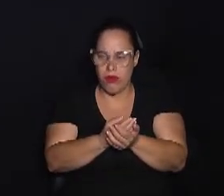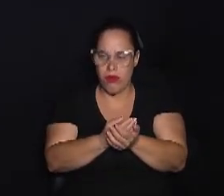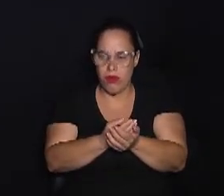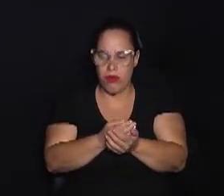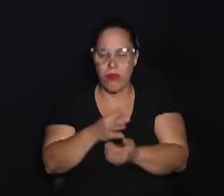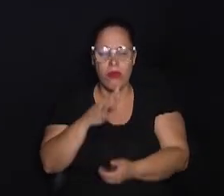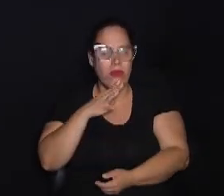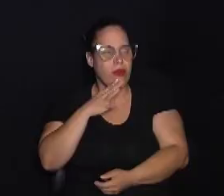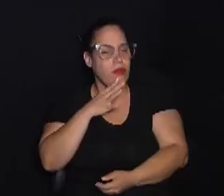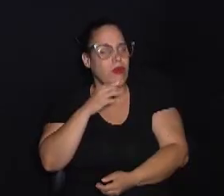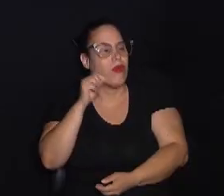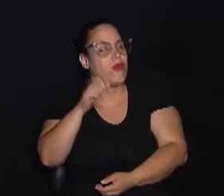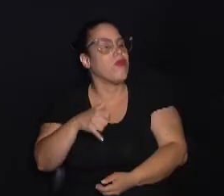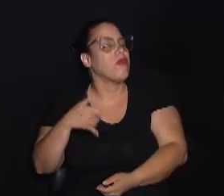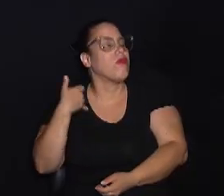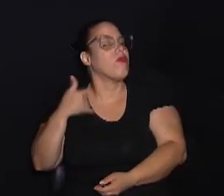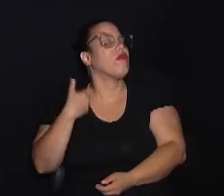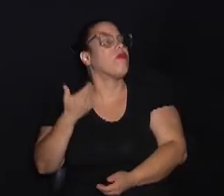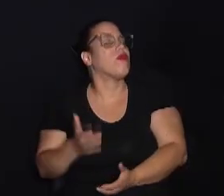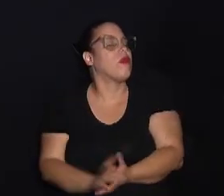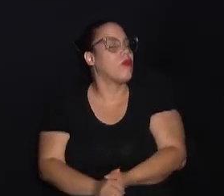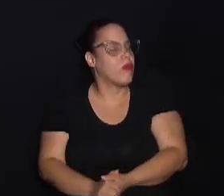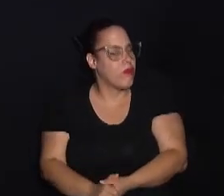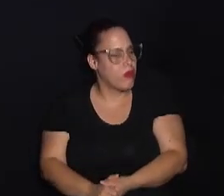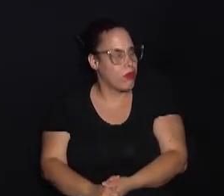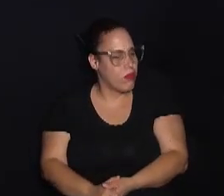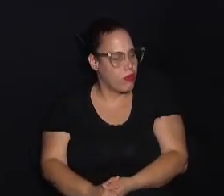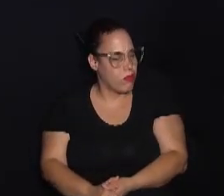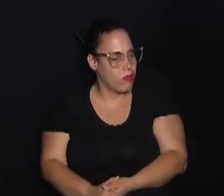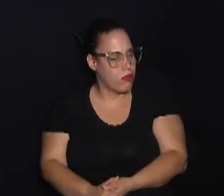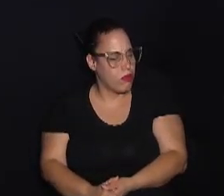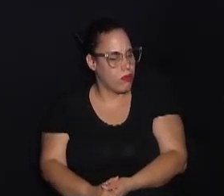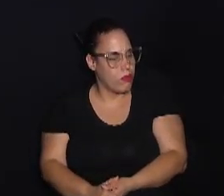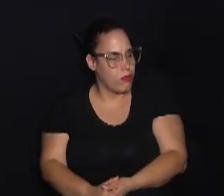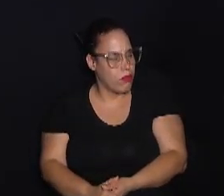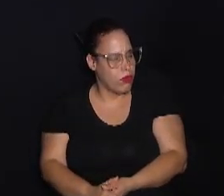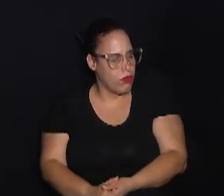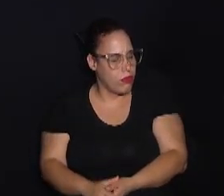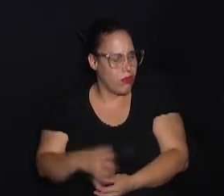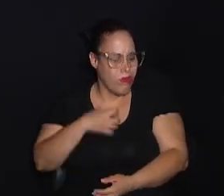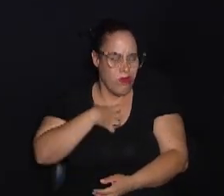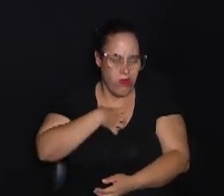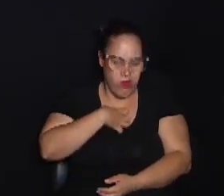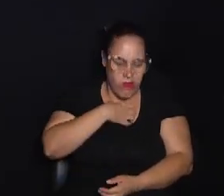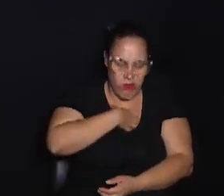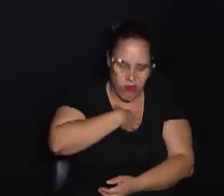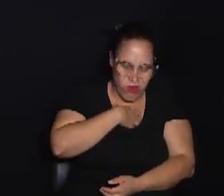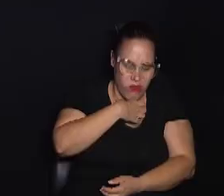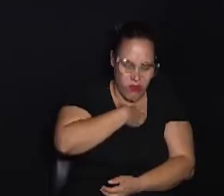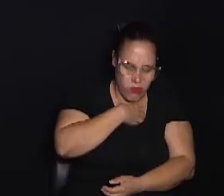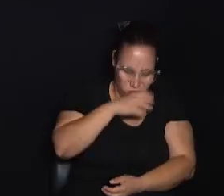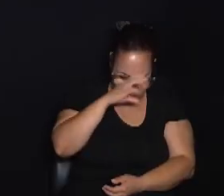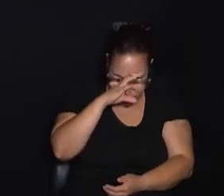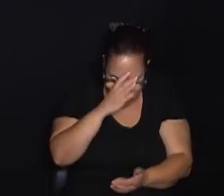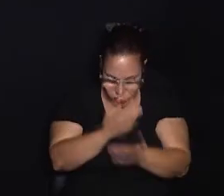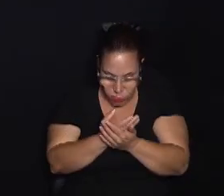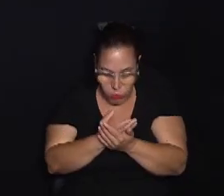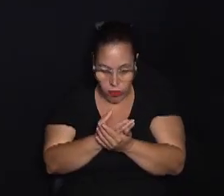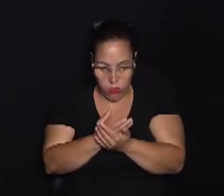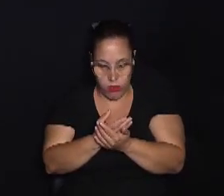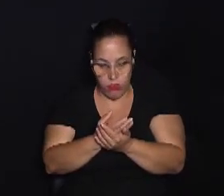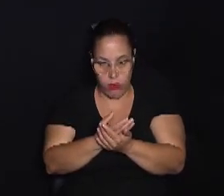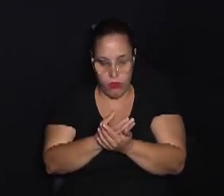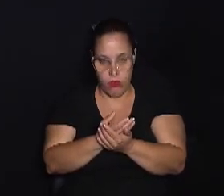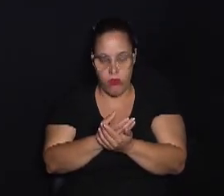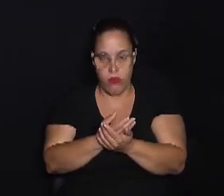conhece a sua realidade, conhece as questões que mais o aflige e ele pode ter a confiança de poder externar isso